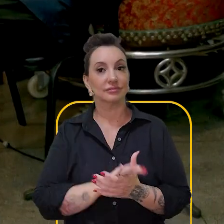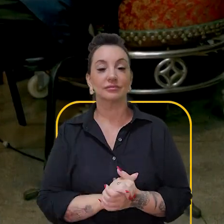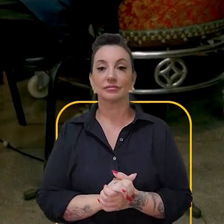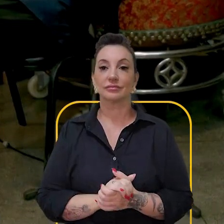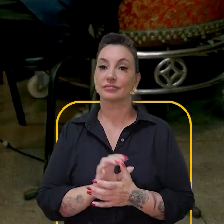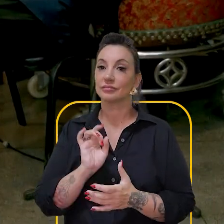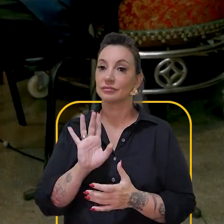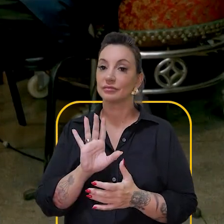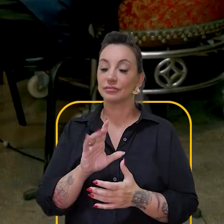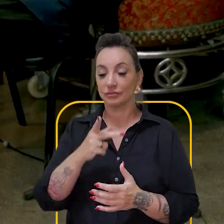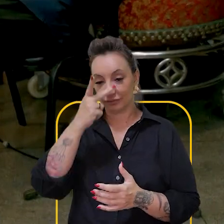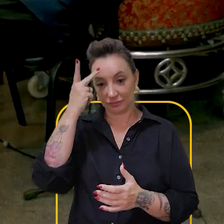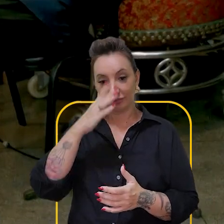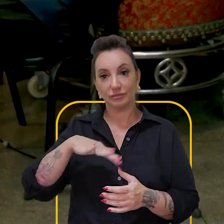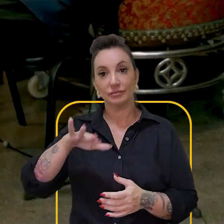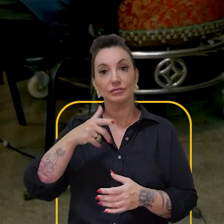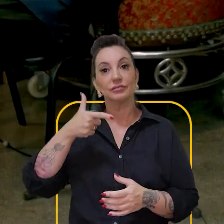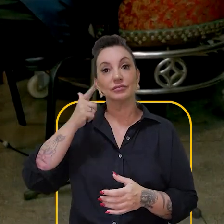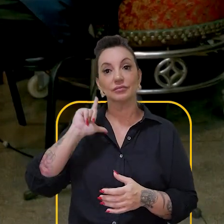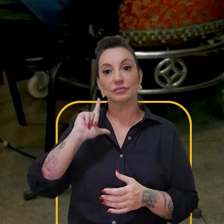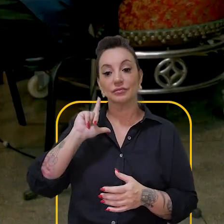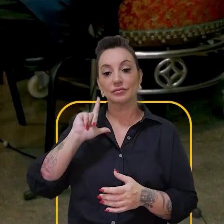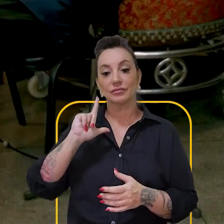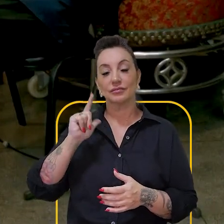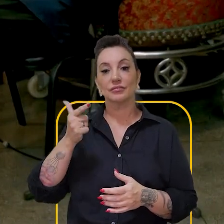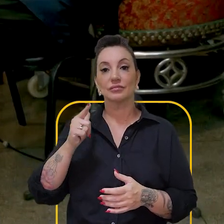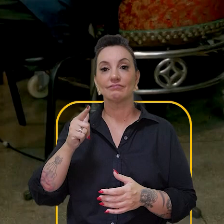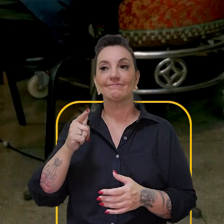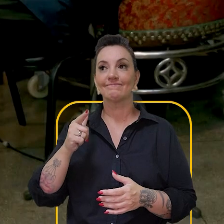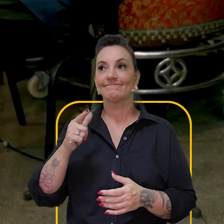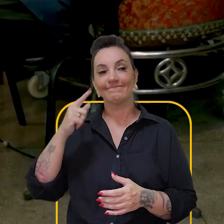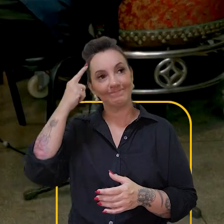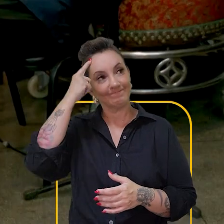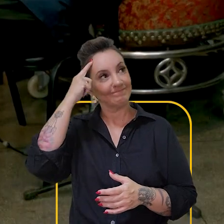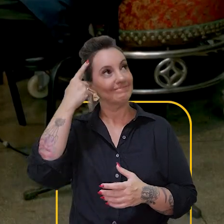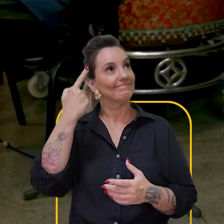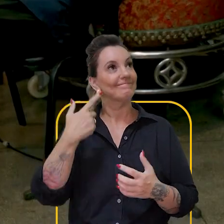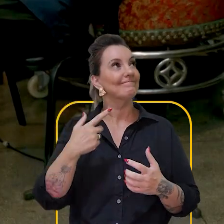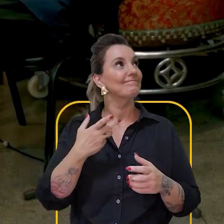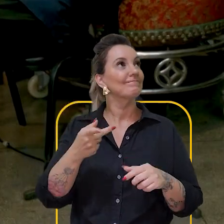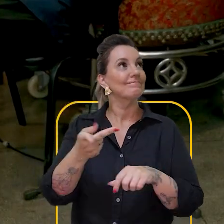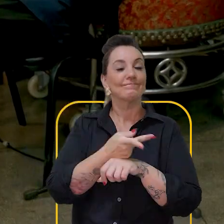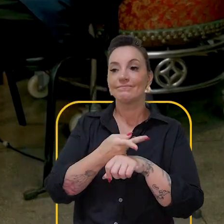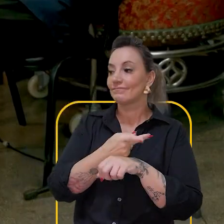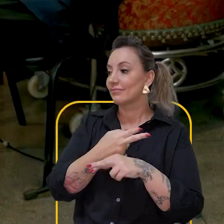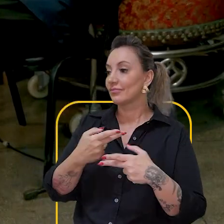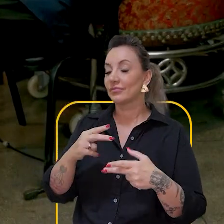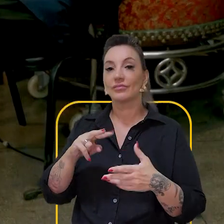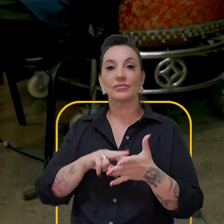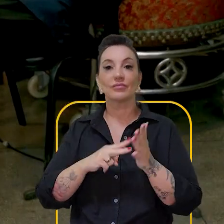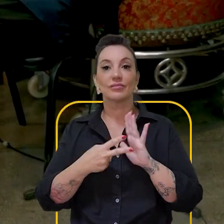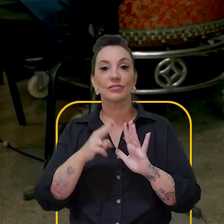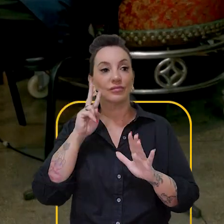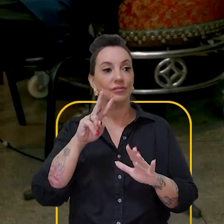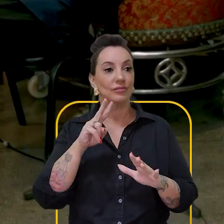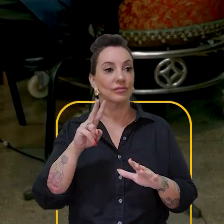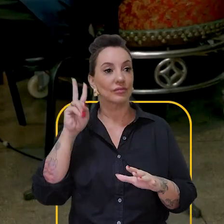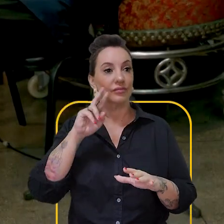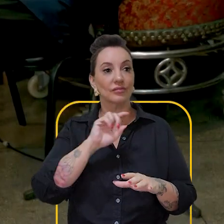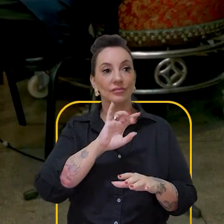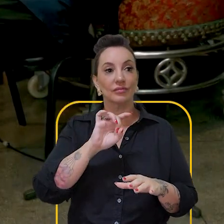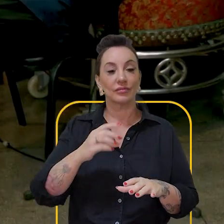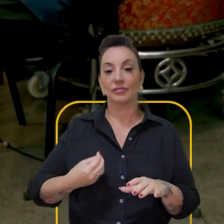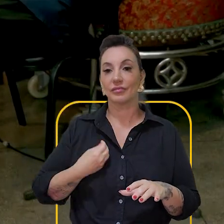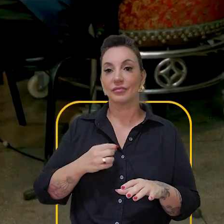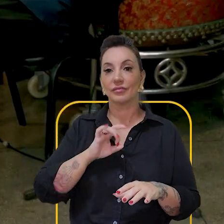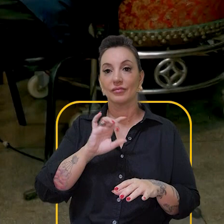legal só que o pessoal que veio antes realmente bateu muito a cabeça seria bem é muito legal nesse sentido de ver a história de cada um ver o que